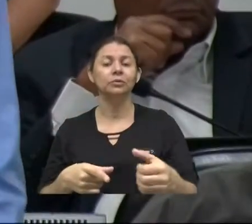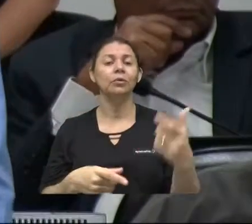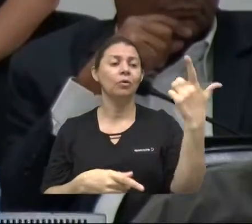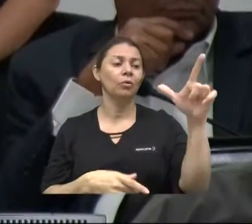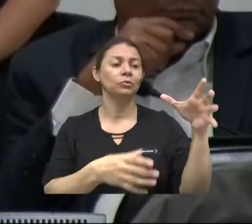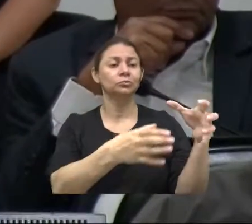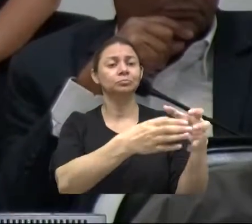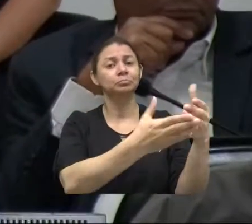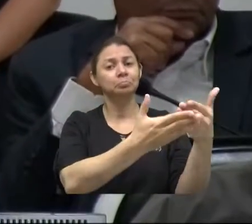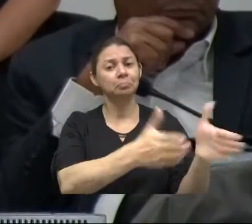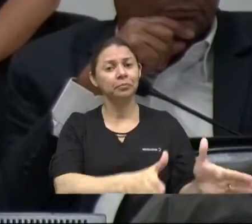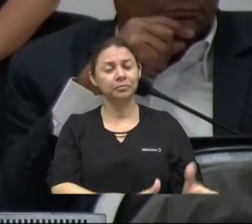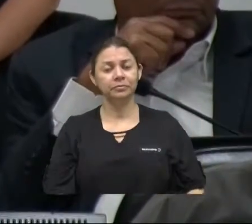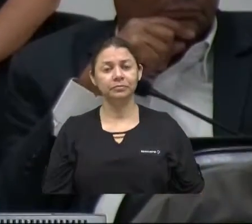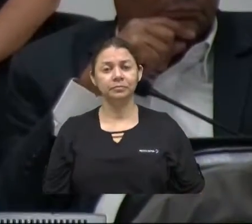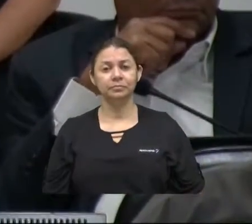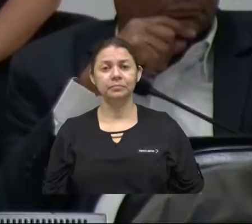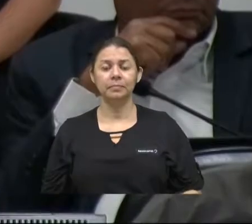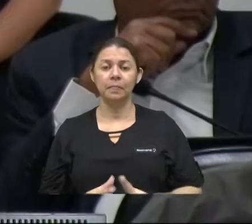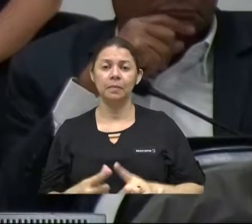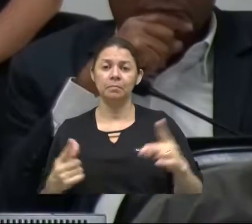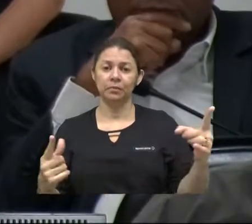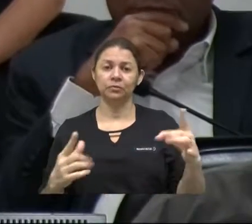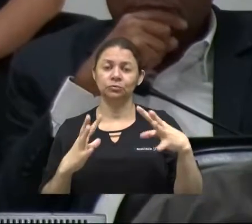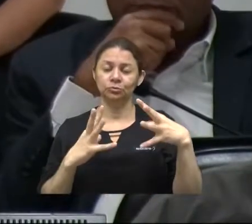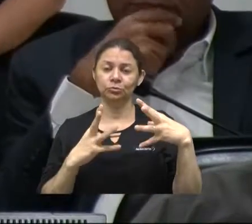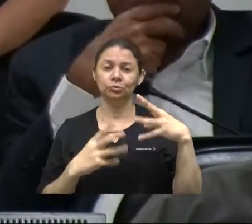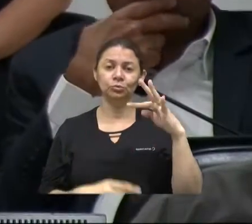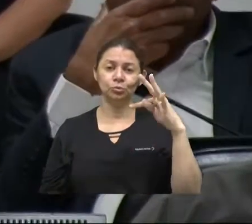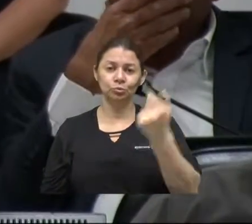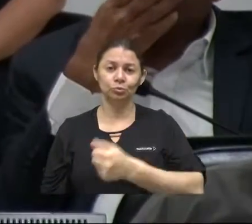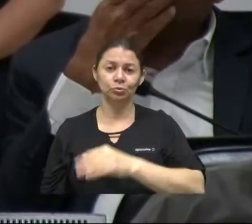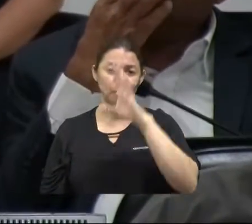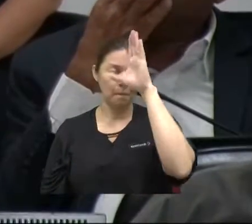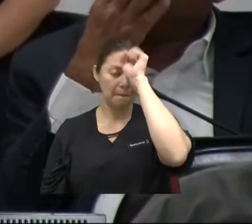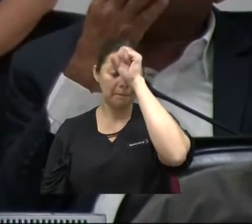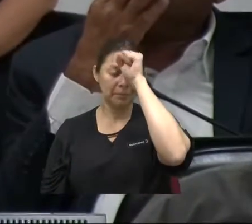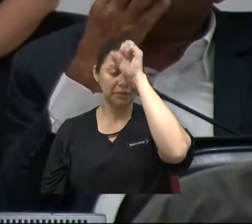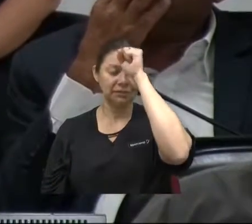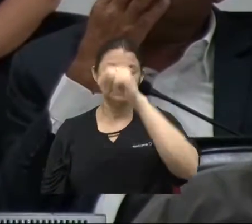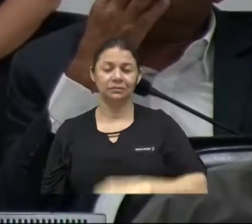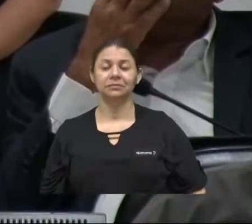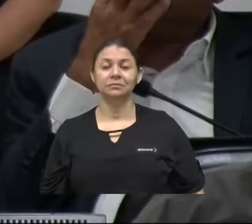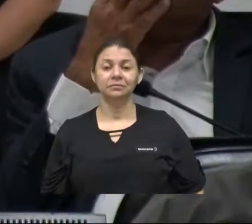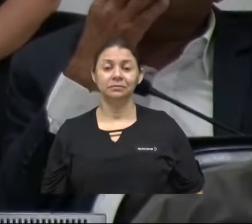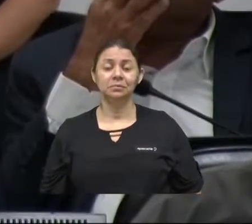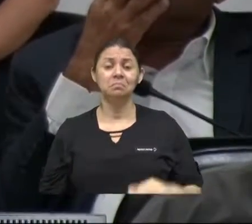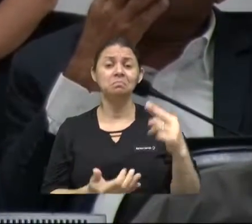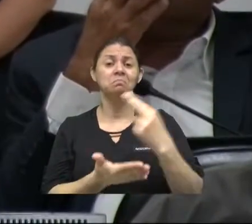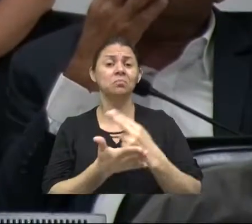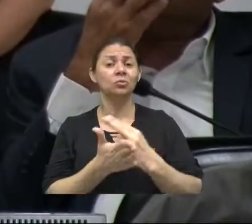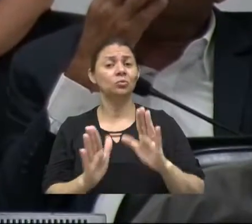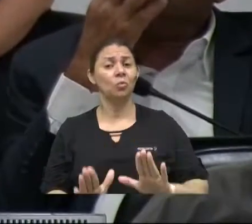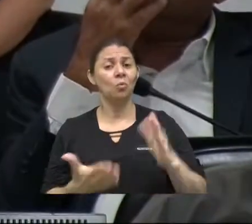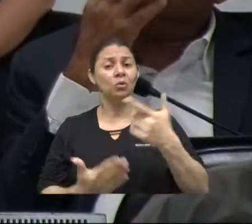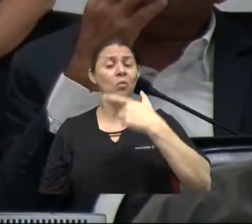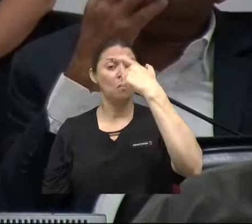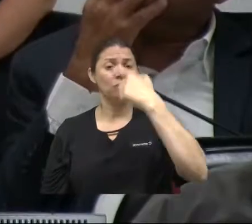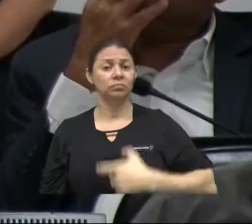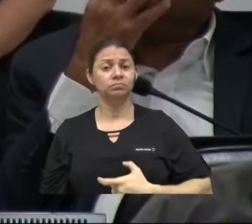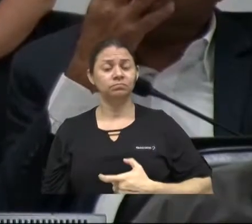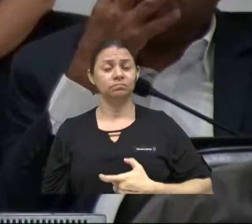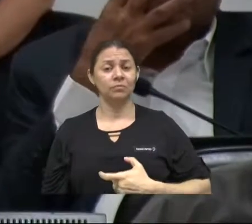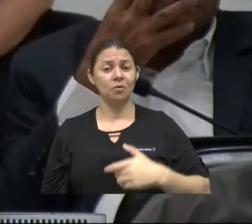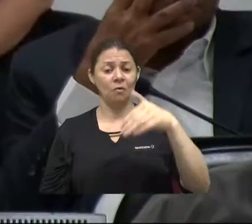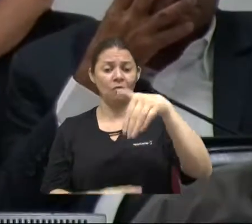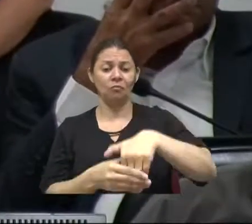quando a pessoa deixa de ganhar. Eu nunca, na minha votação, mesmo quando já votei em projetos aqui sozinho, nunca me